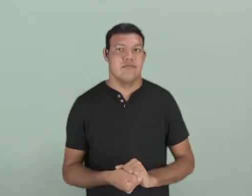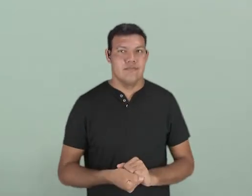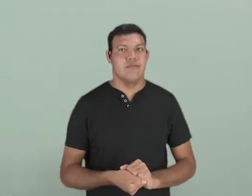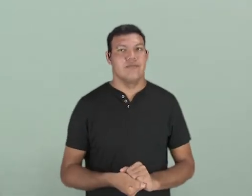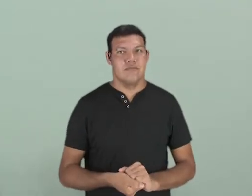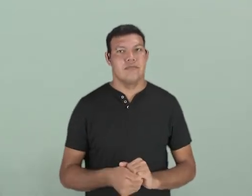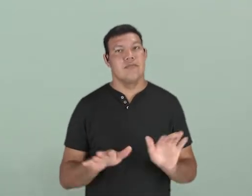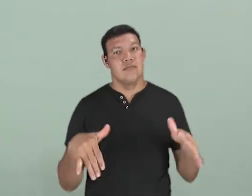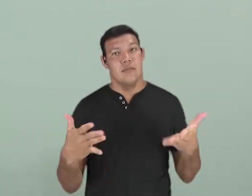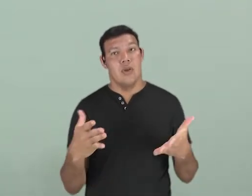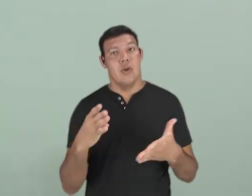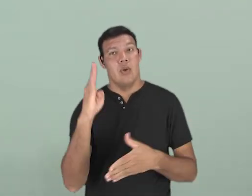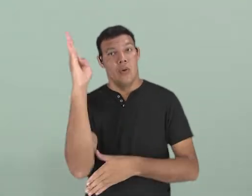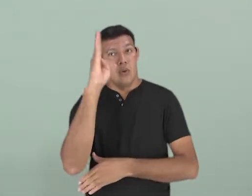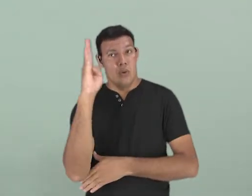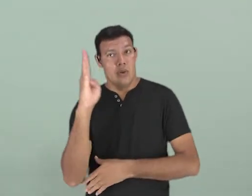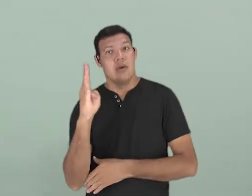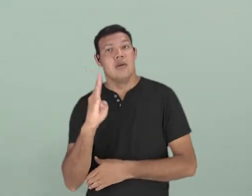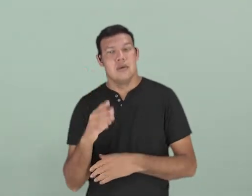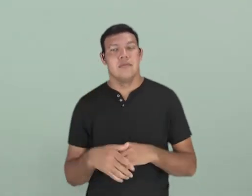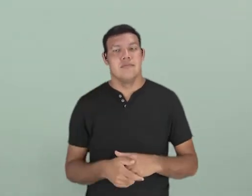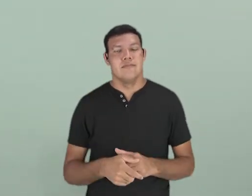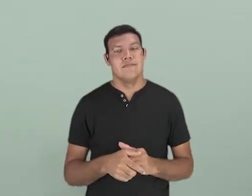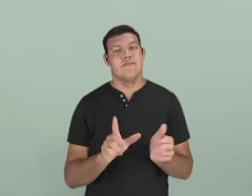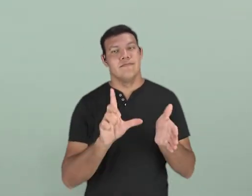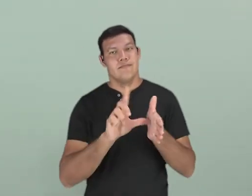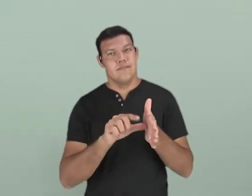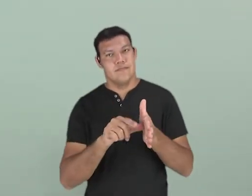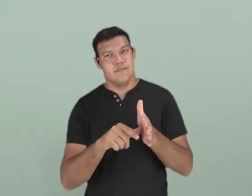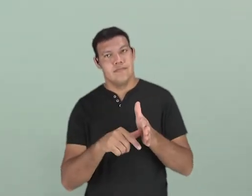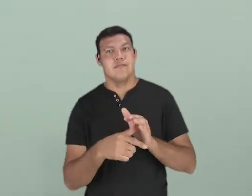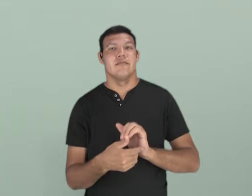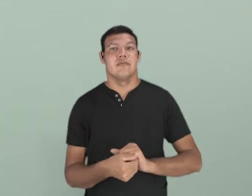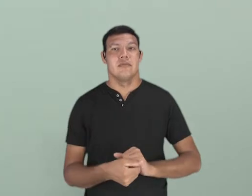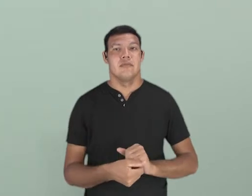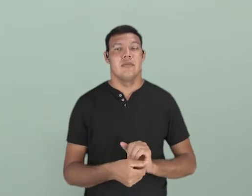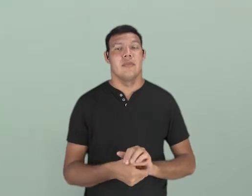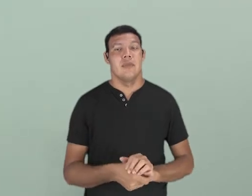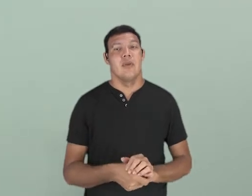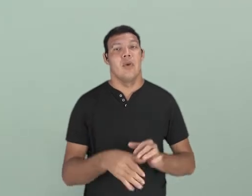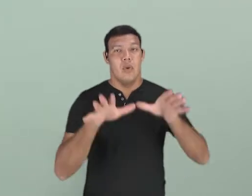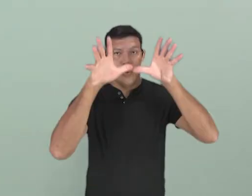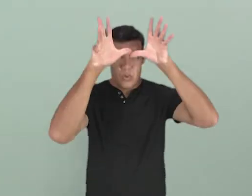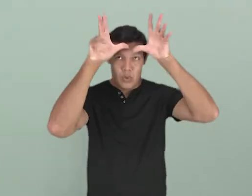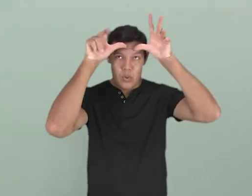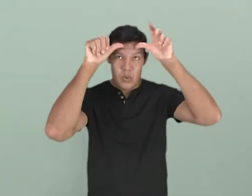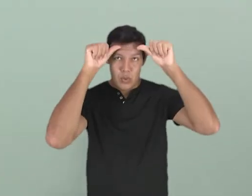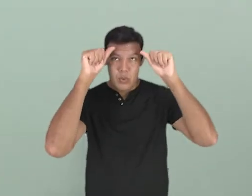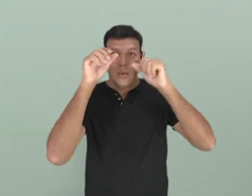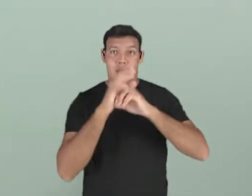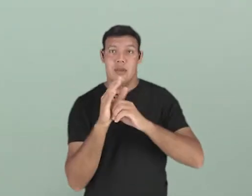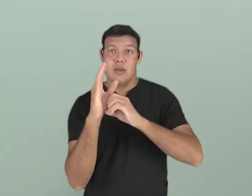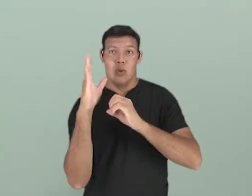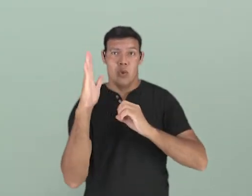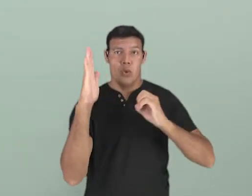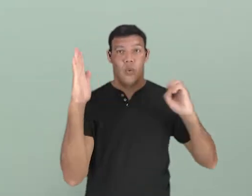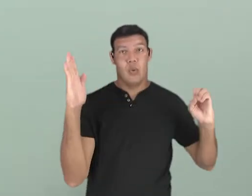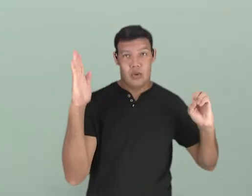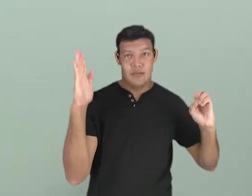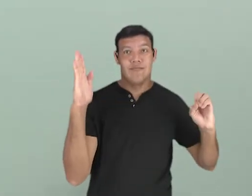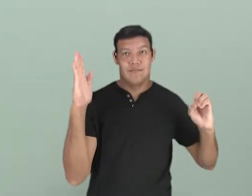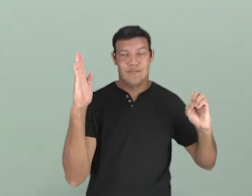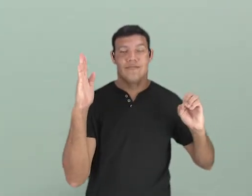por isso que o Brasil tem as suas horas atrasadas em relação a Londres. E o Acre, que está mais a oeste ainda, no fuso